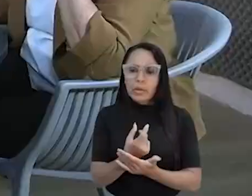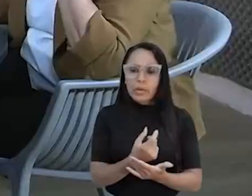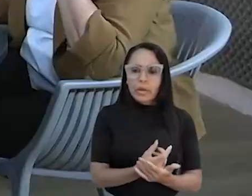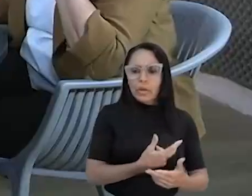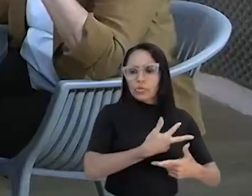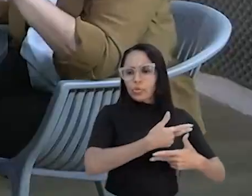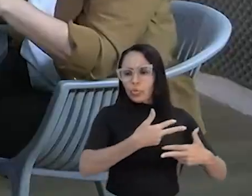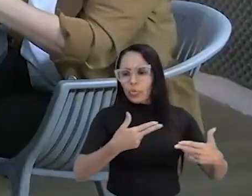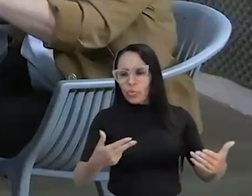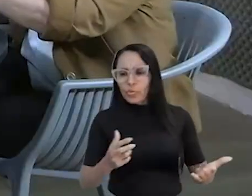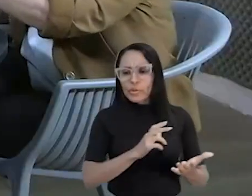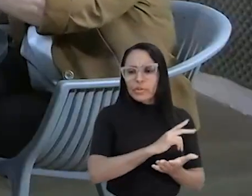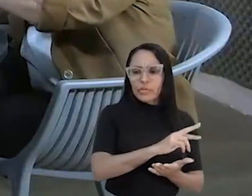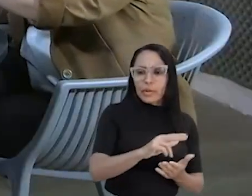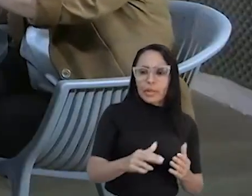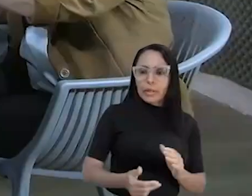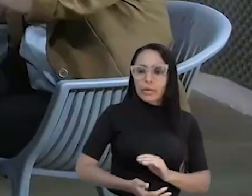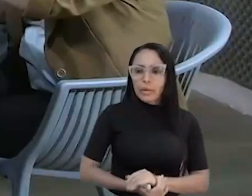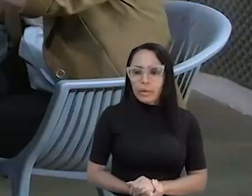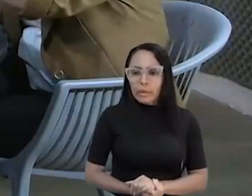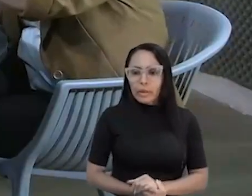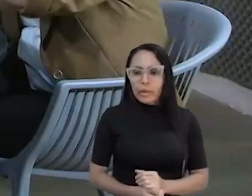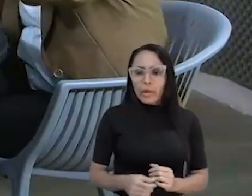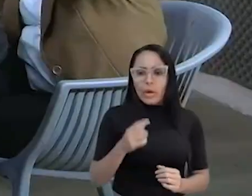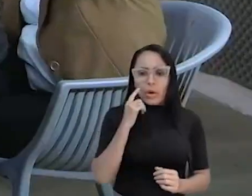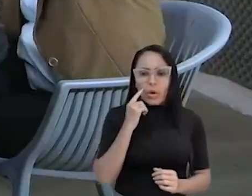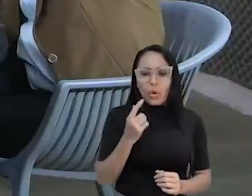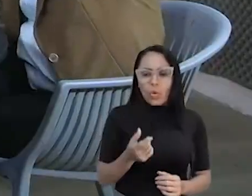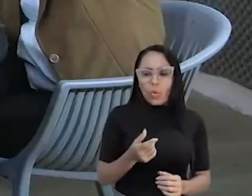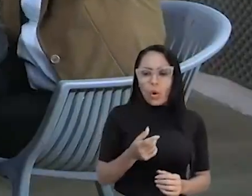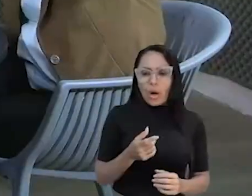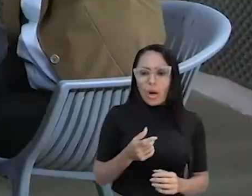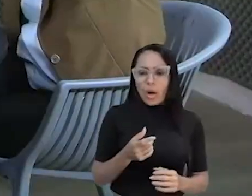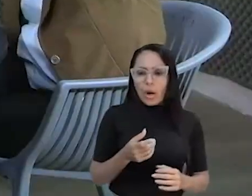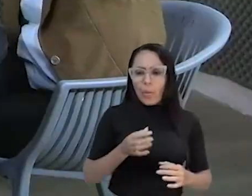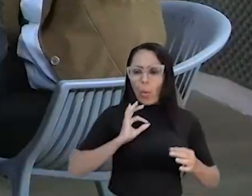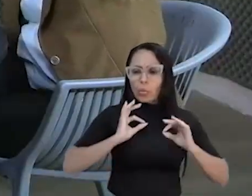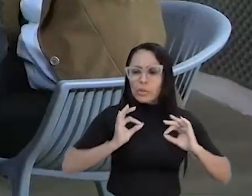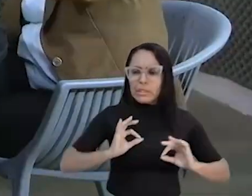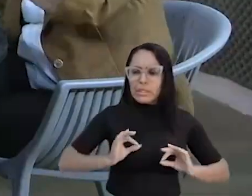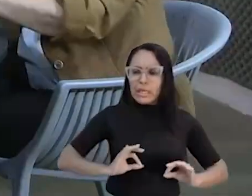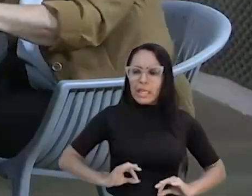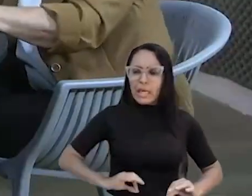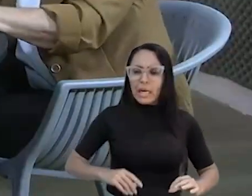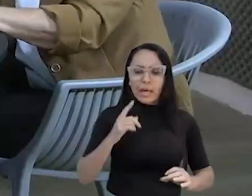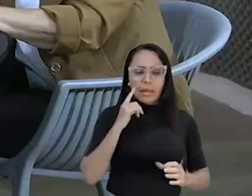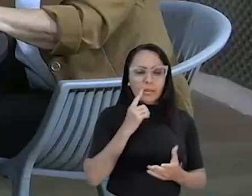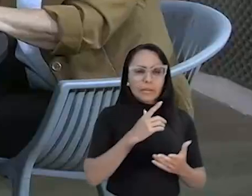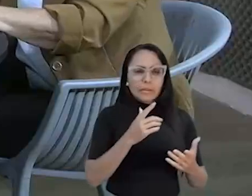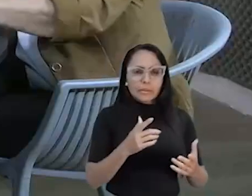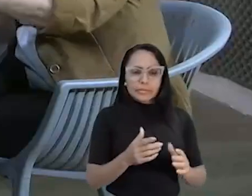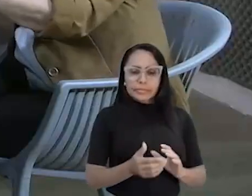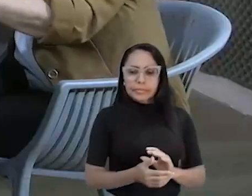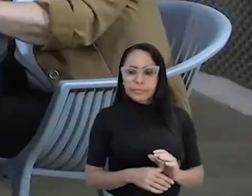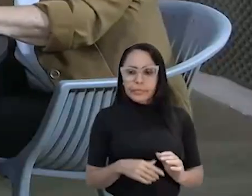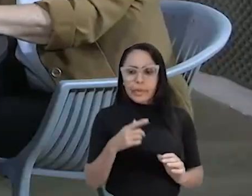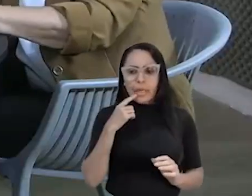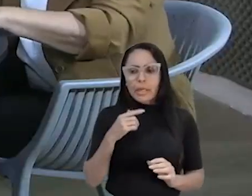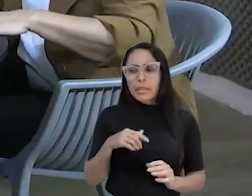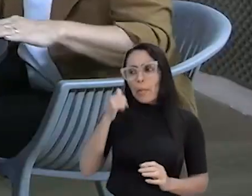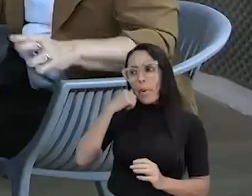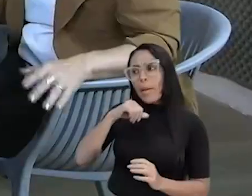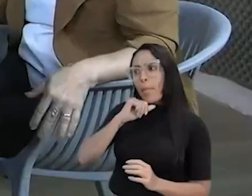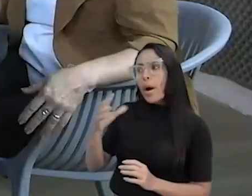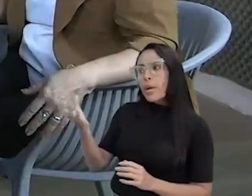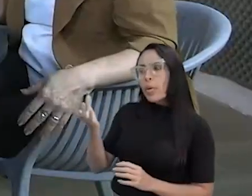E o Tiago queria comprar uma oncinha lá que tinha a barraca lá da África. E ele disse, mãe, eu quero isso